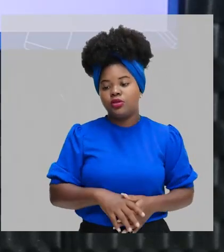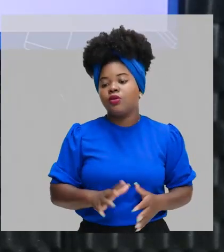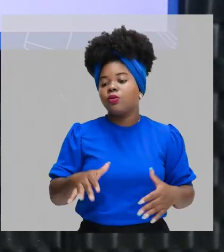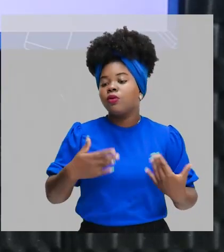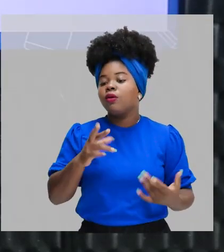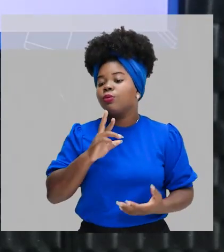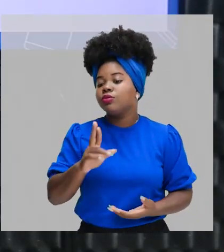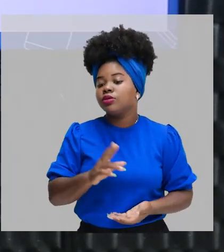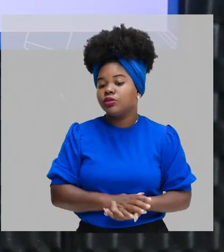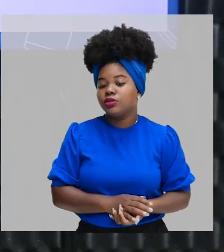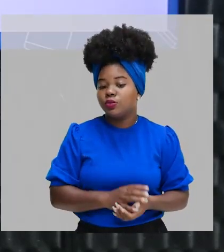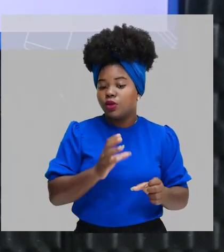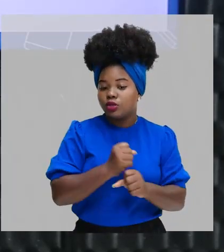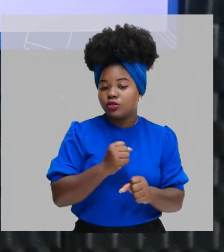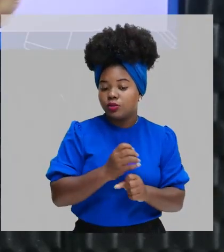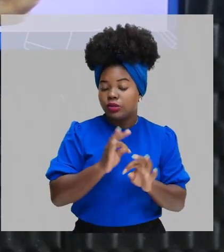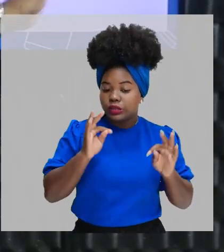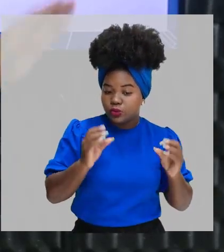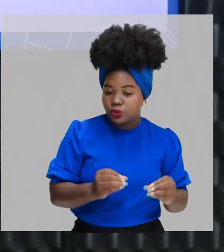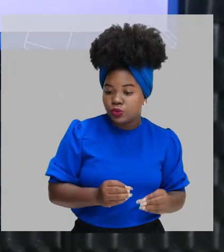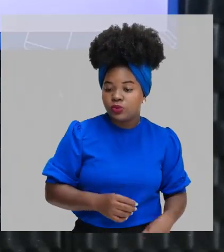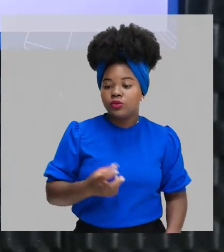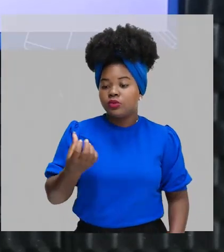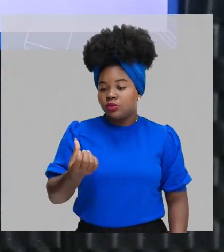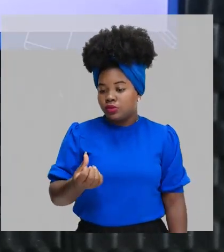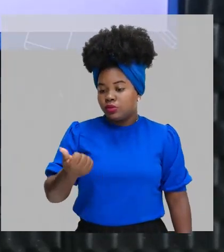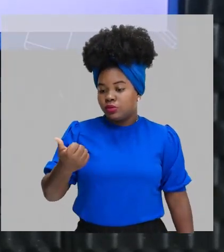resultado, turminha? Somando esses valores, nós vamos ter